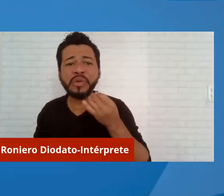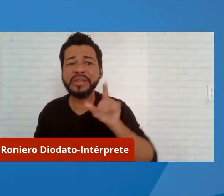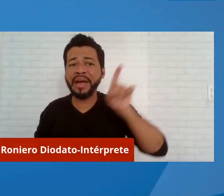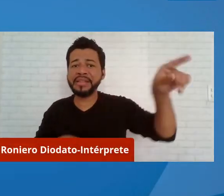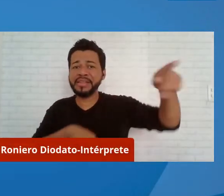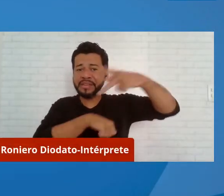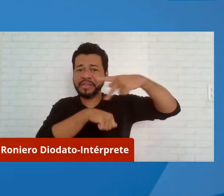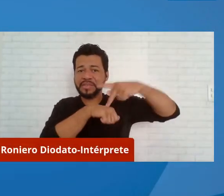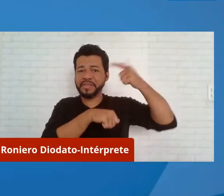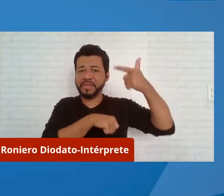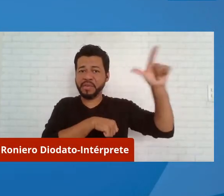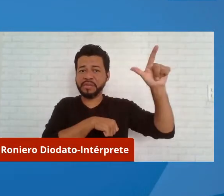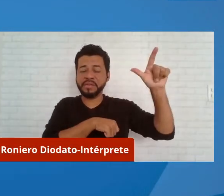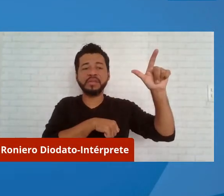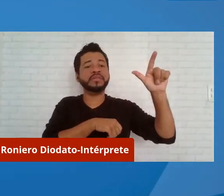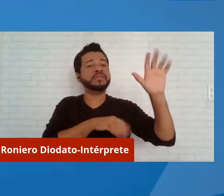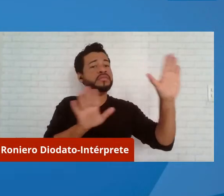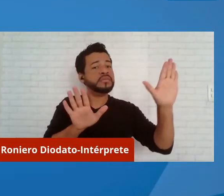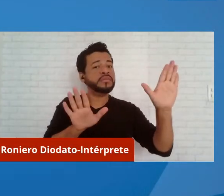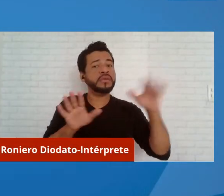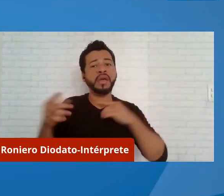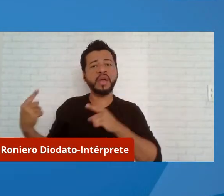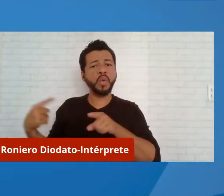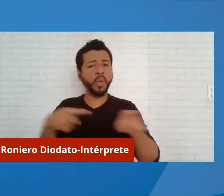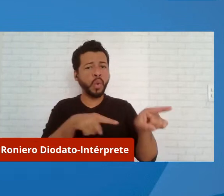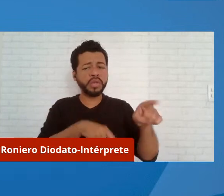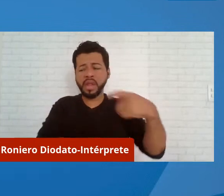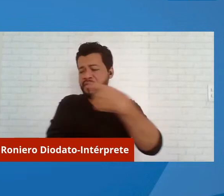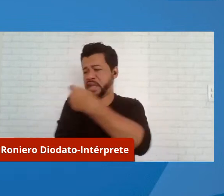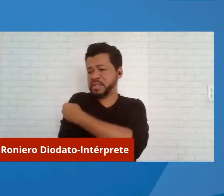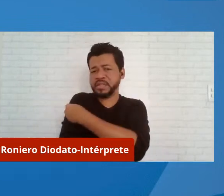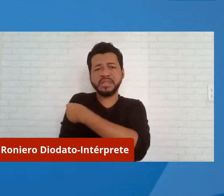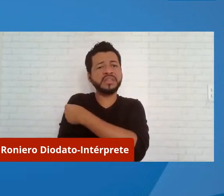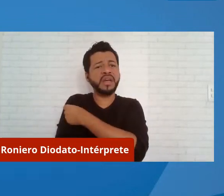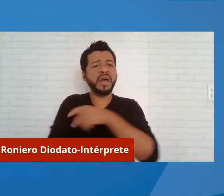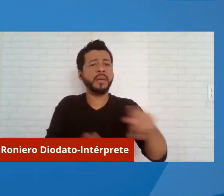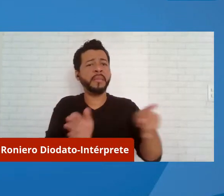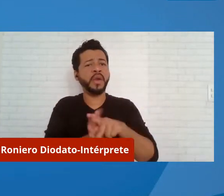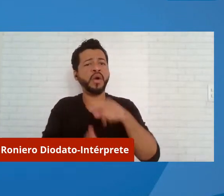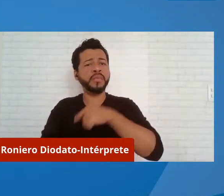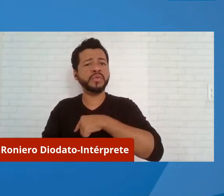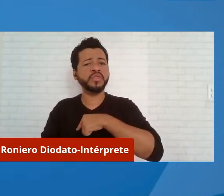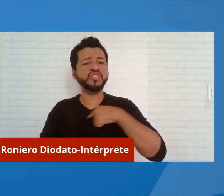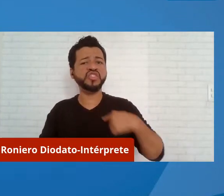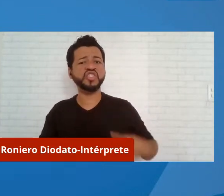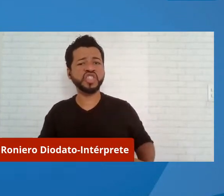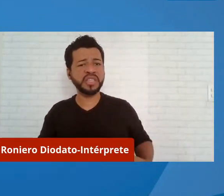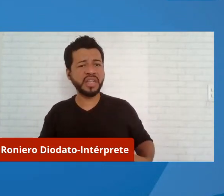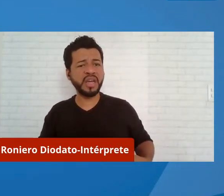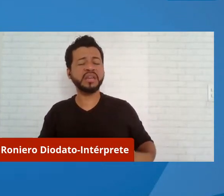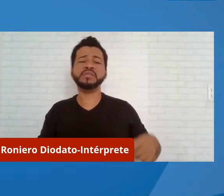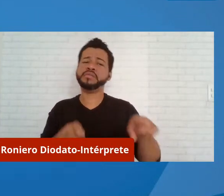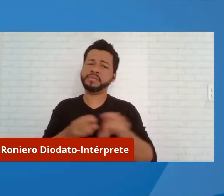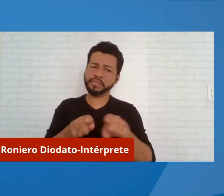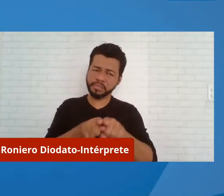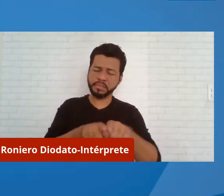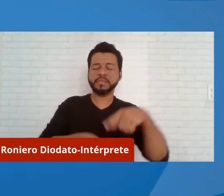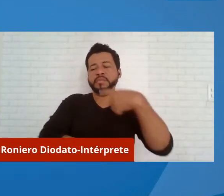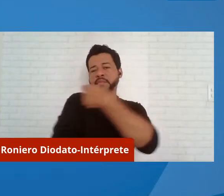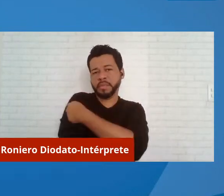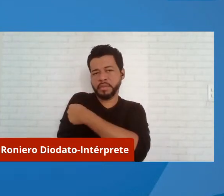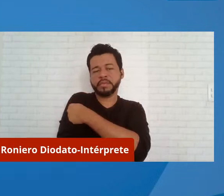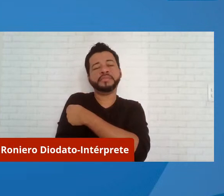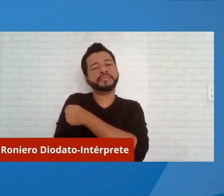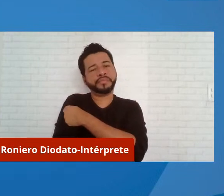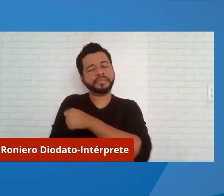vacina chinesa. A vacina é uma vacina produzida no Brasil, pelo Instituto Butantan. Vai tratar de atrasar, como o